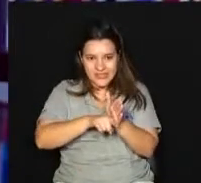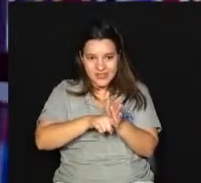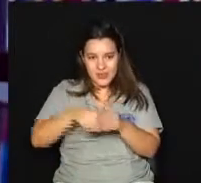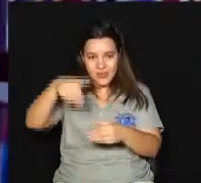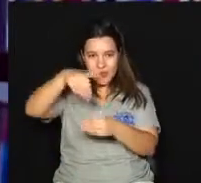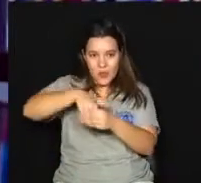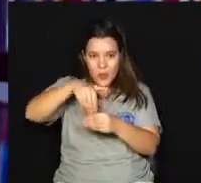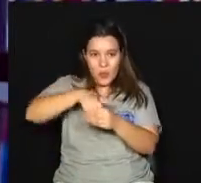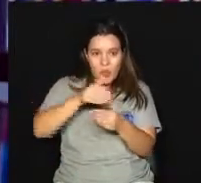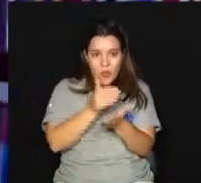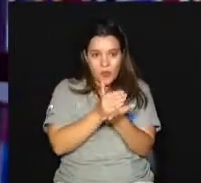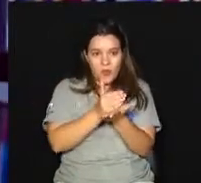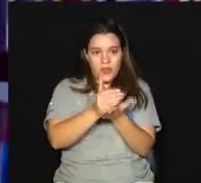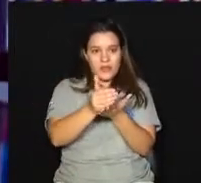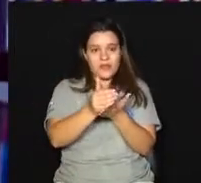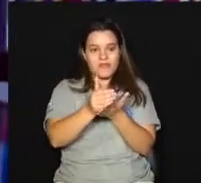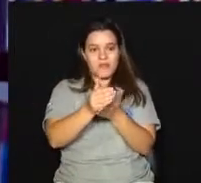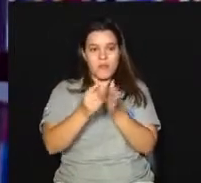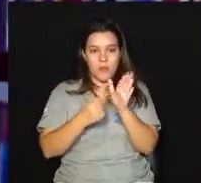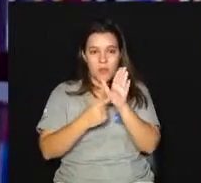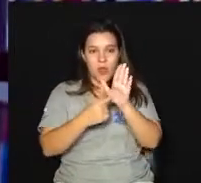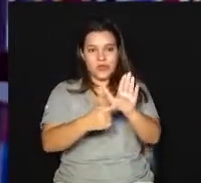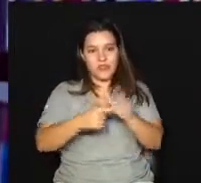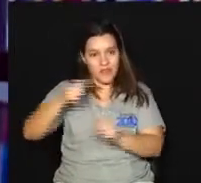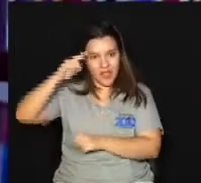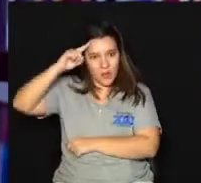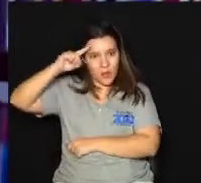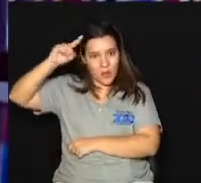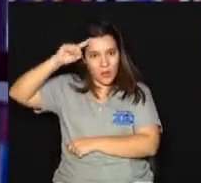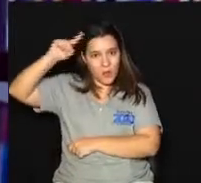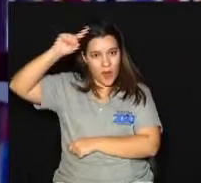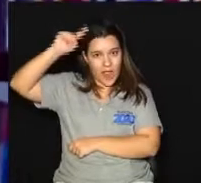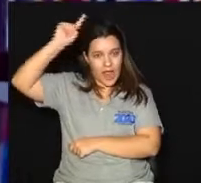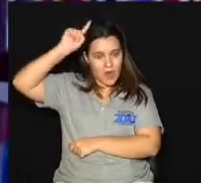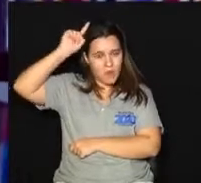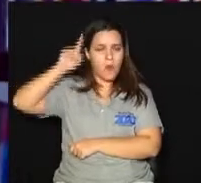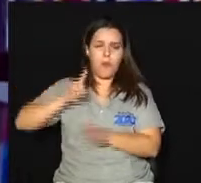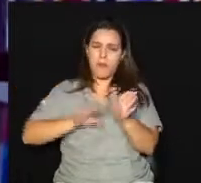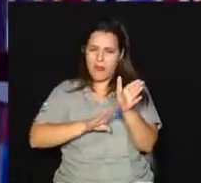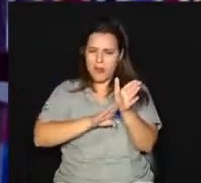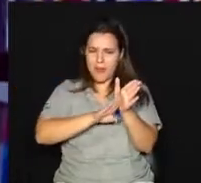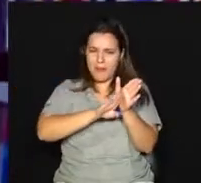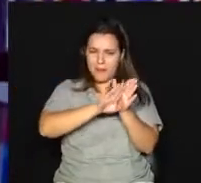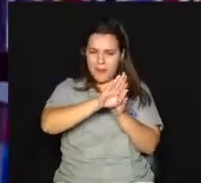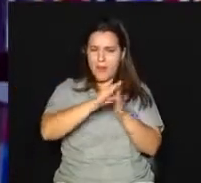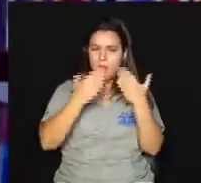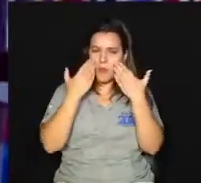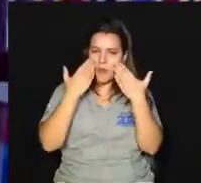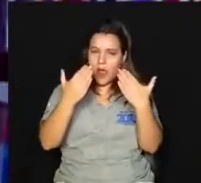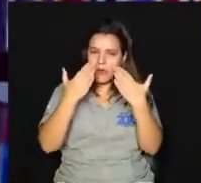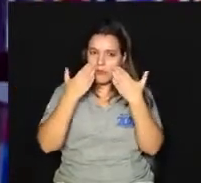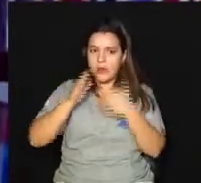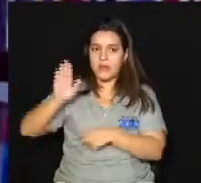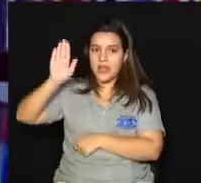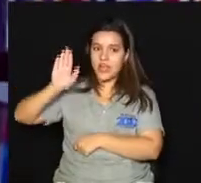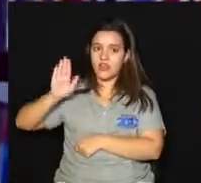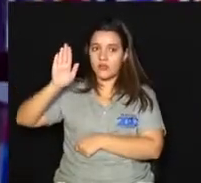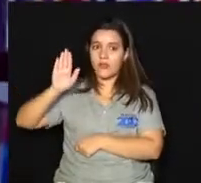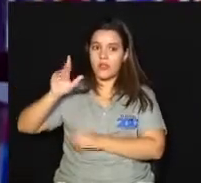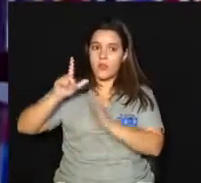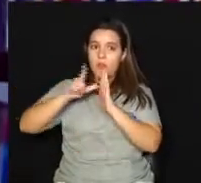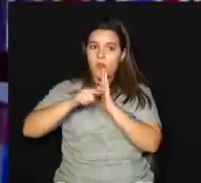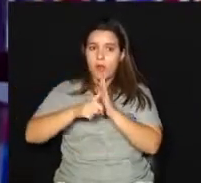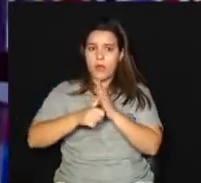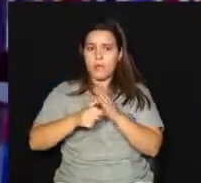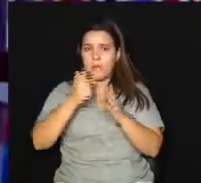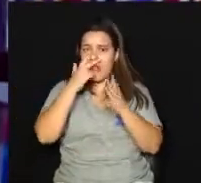no início, a projeção do Dr. Hélio, já logo de cara, aparecia já como um candidato forte, depois isso